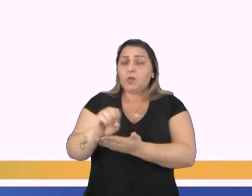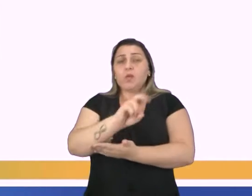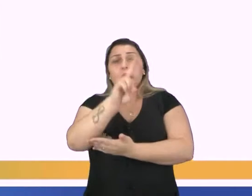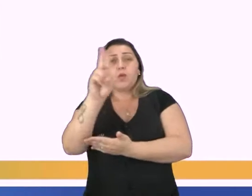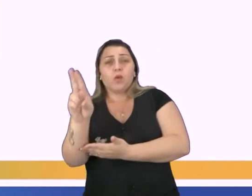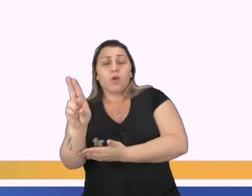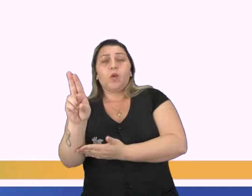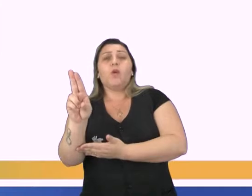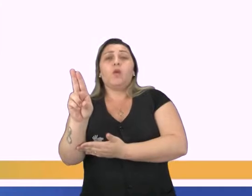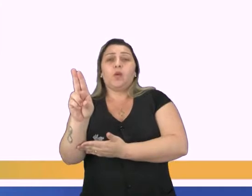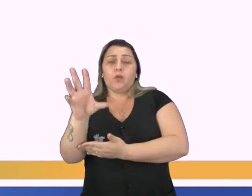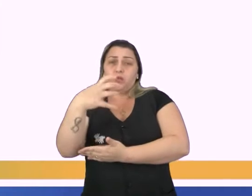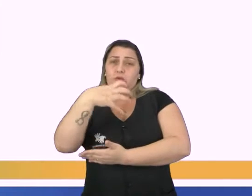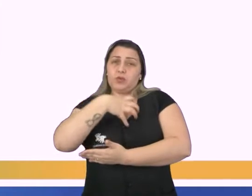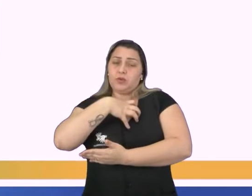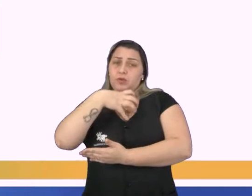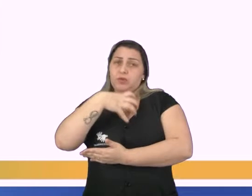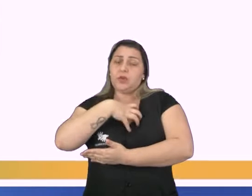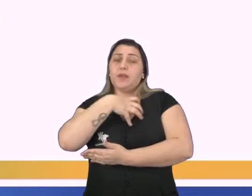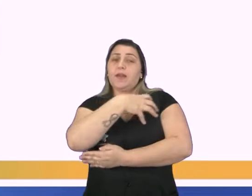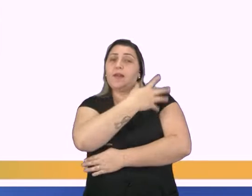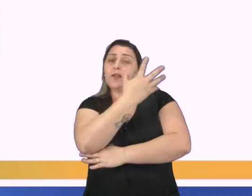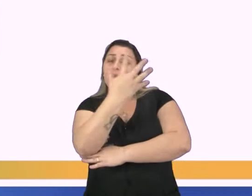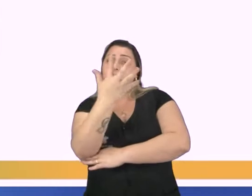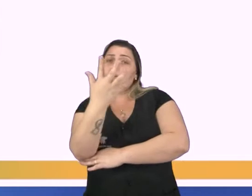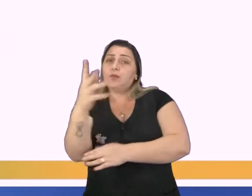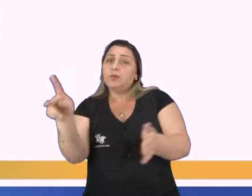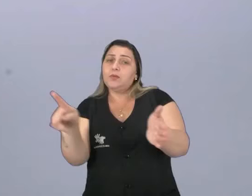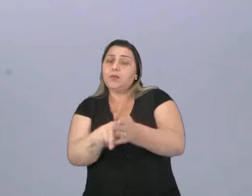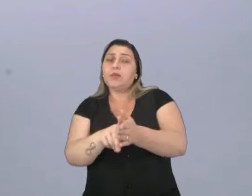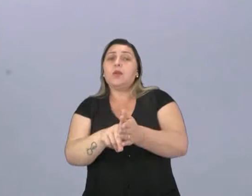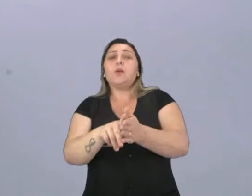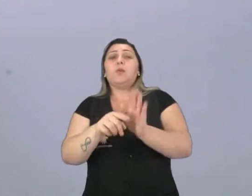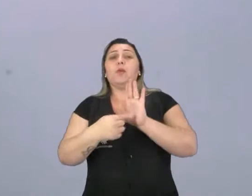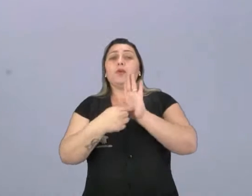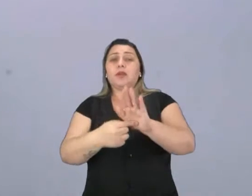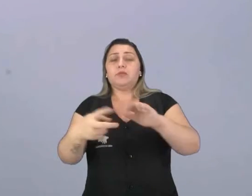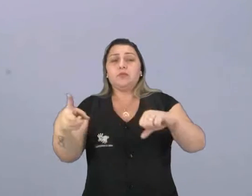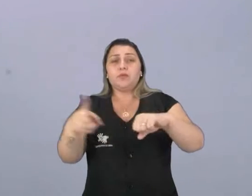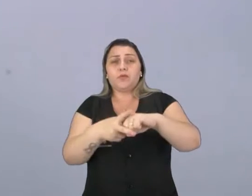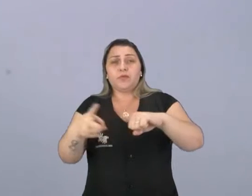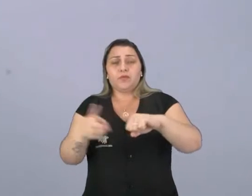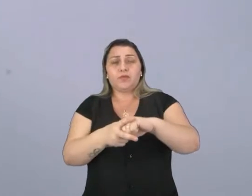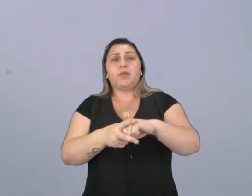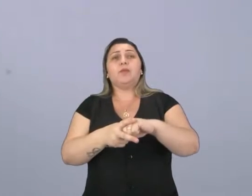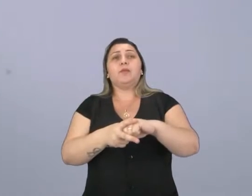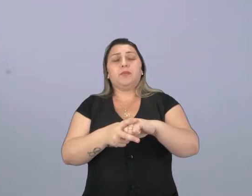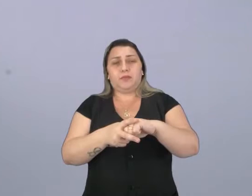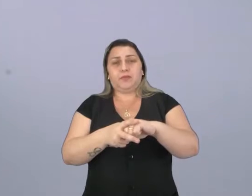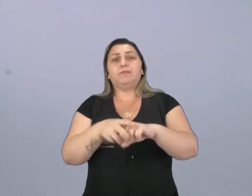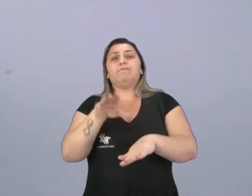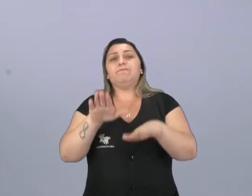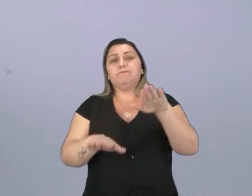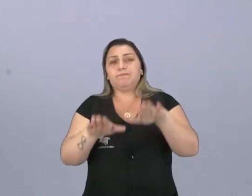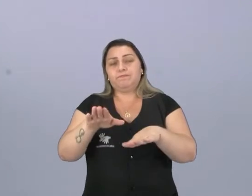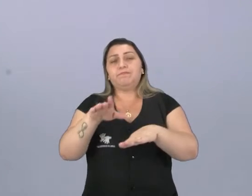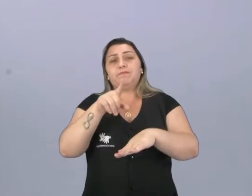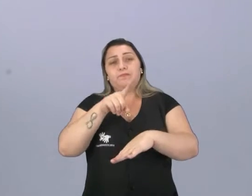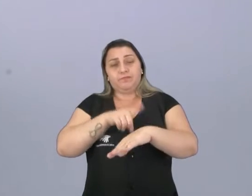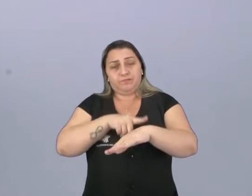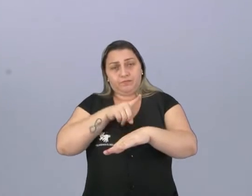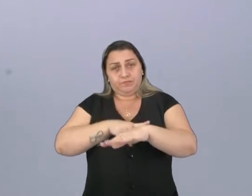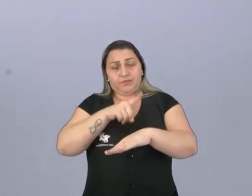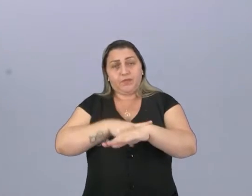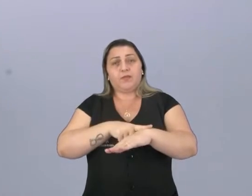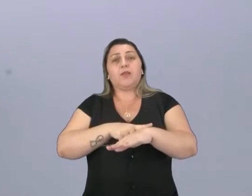o estado ou o fenômeno natural expresso pelo verbo. Então, tudo se situa em determinado tempo. Então, o tempo verbal